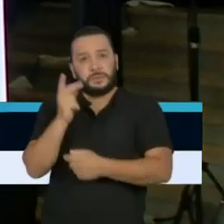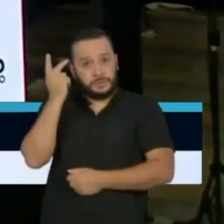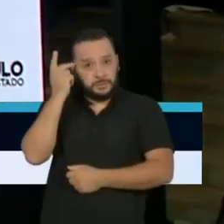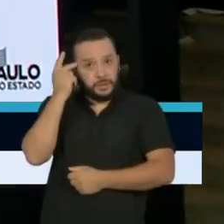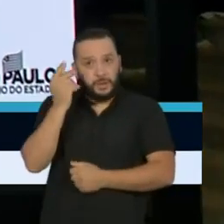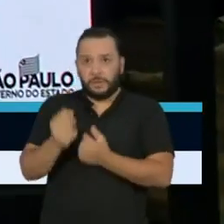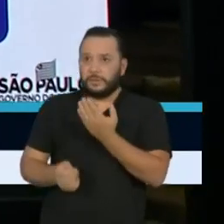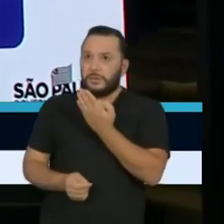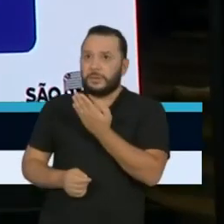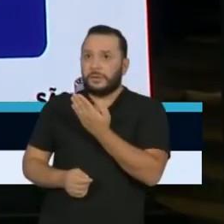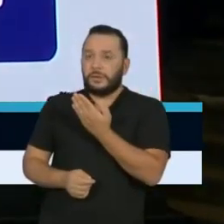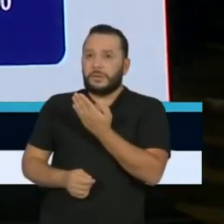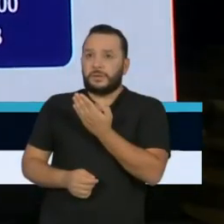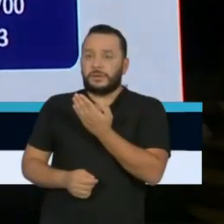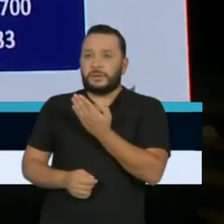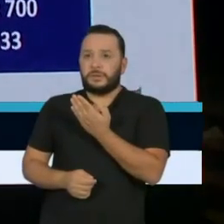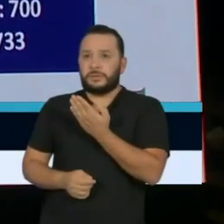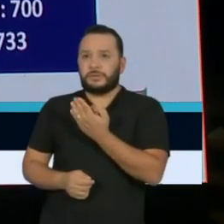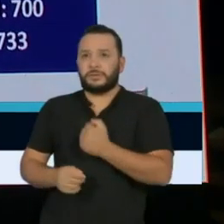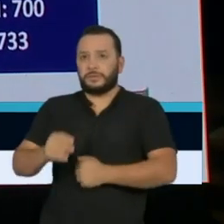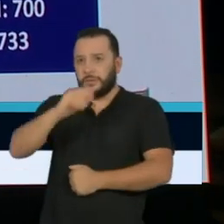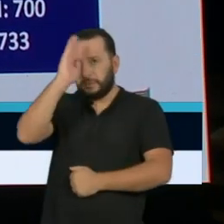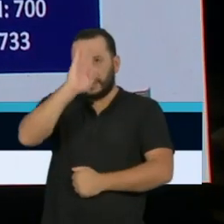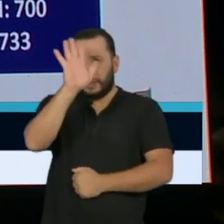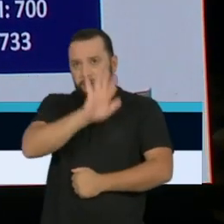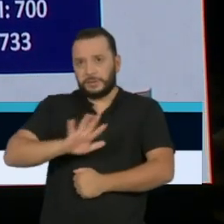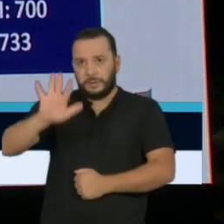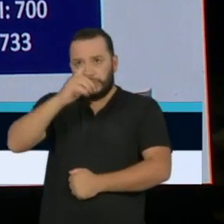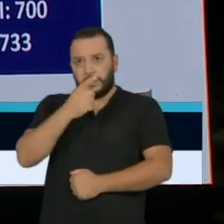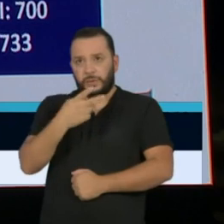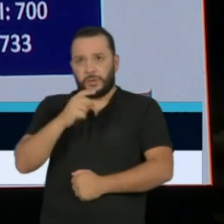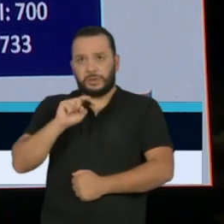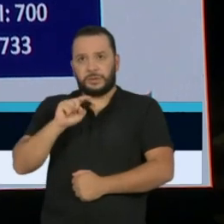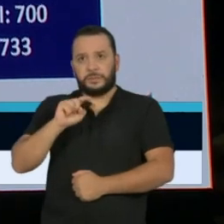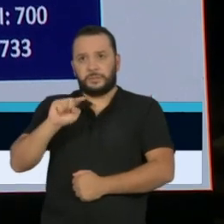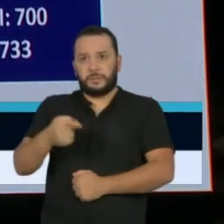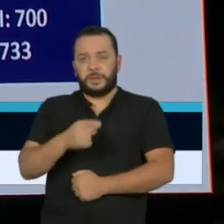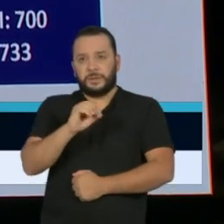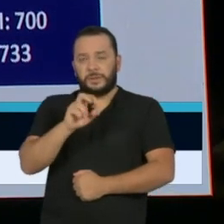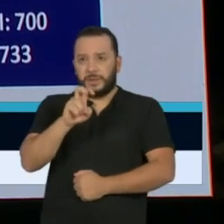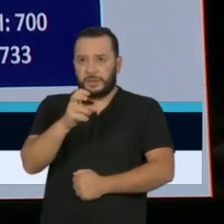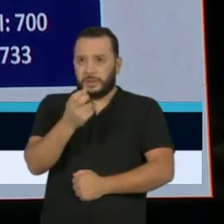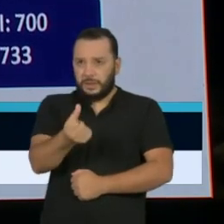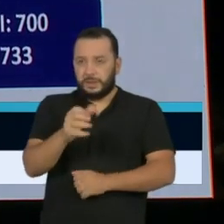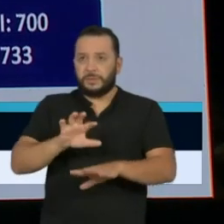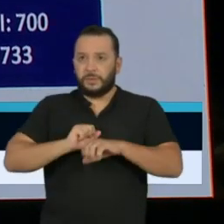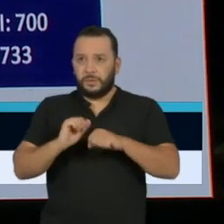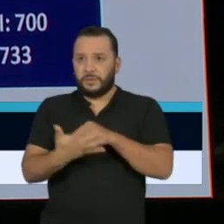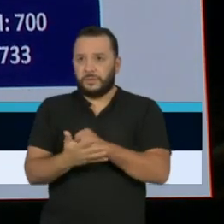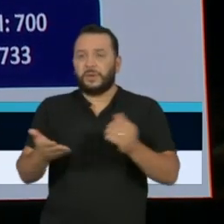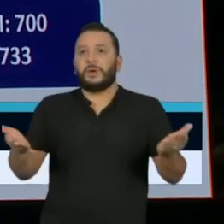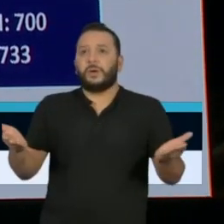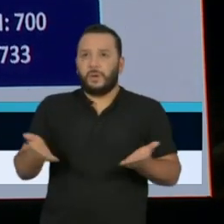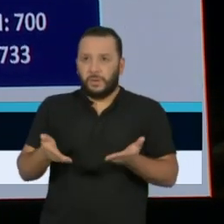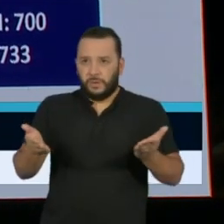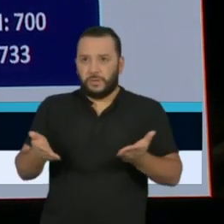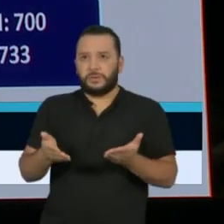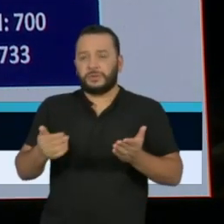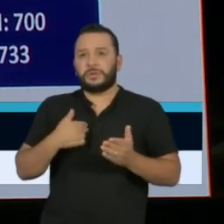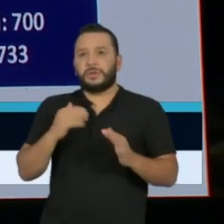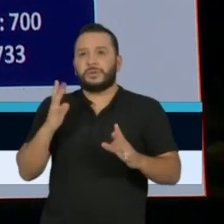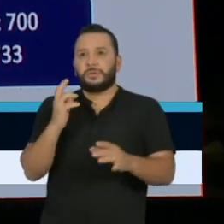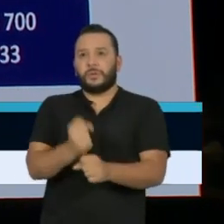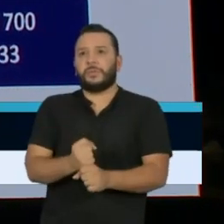Paulo. No Brasil, tivemos 12.056 casos e hoje,